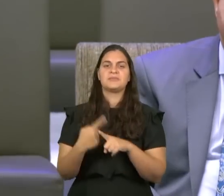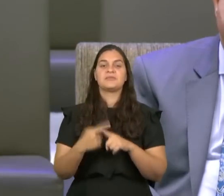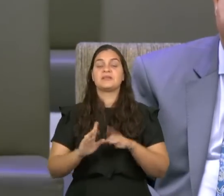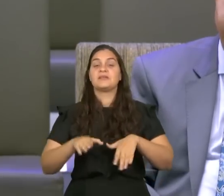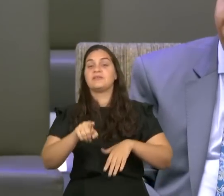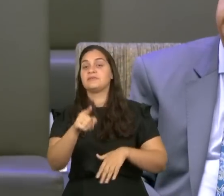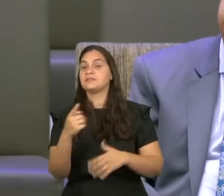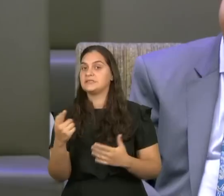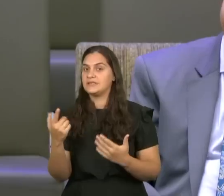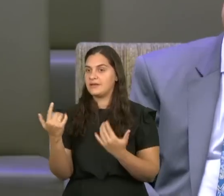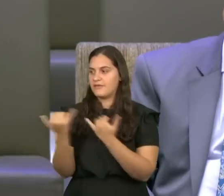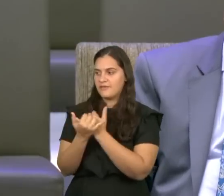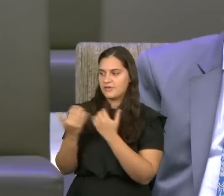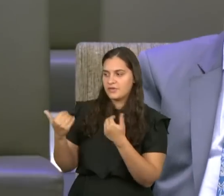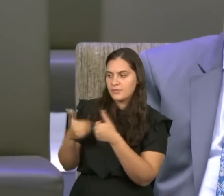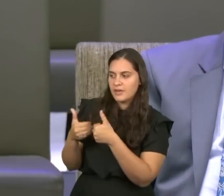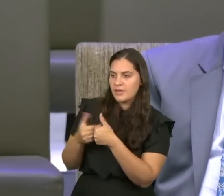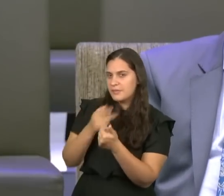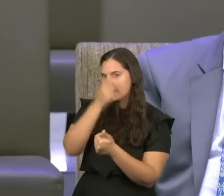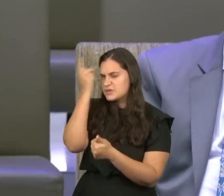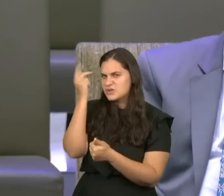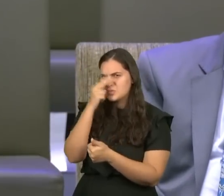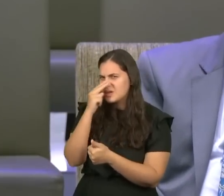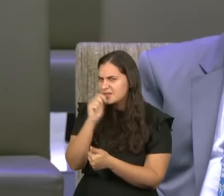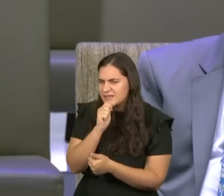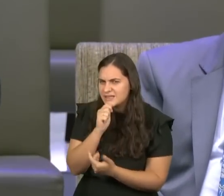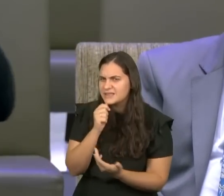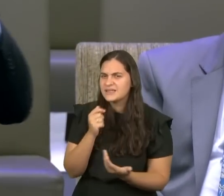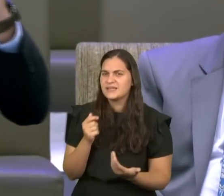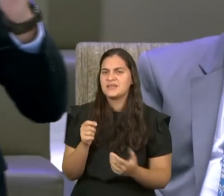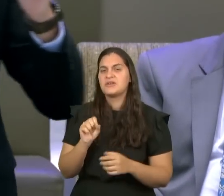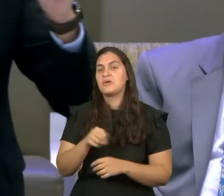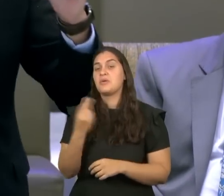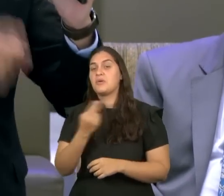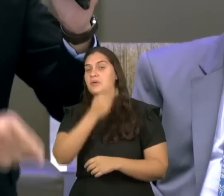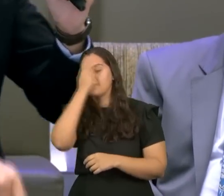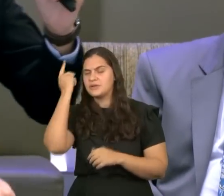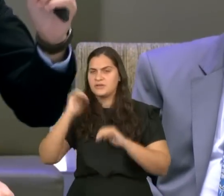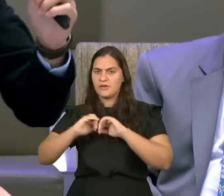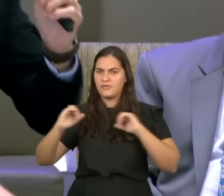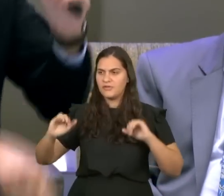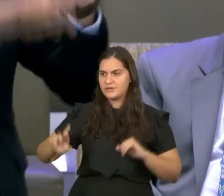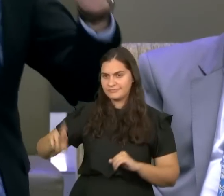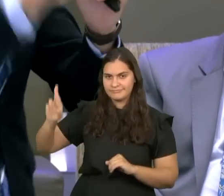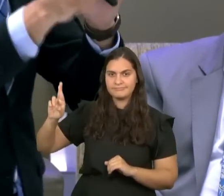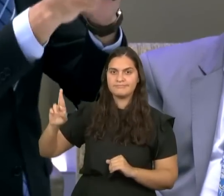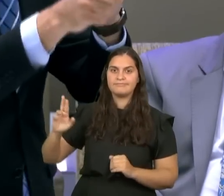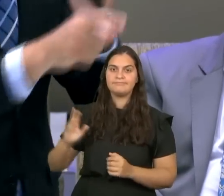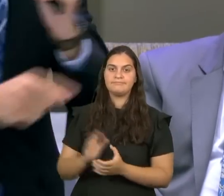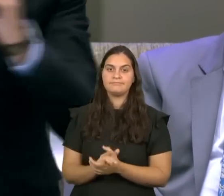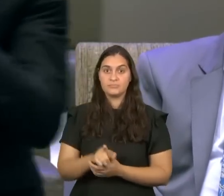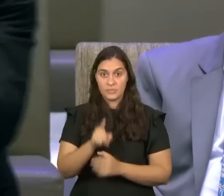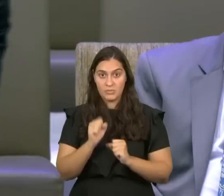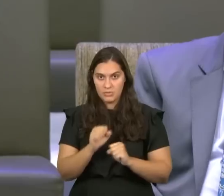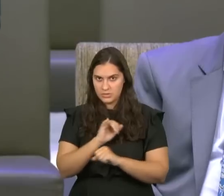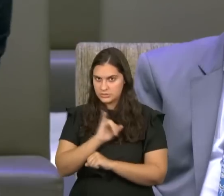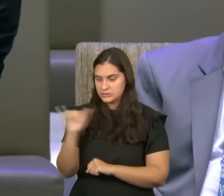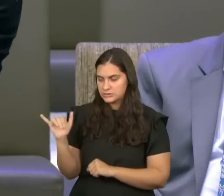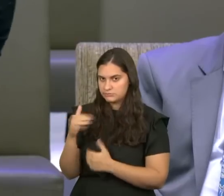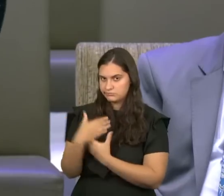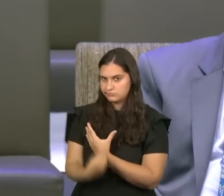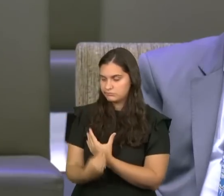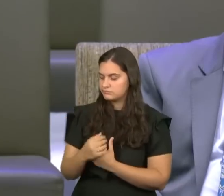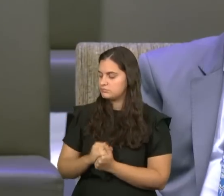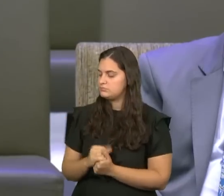do lado de uma pessoa não evangélica ou alguém que está afastado dos caminhos do Senhor então diga para a pessoa que está do seu lado